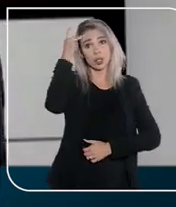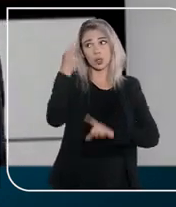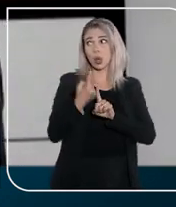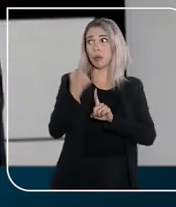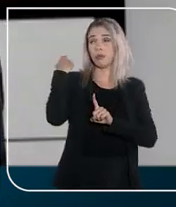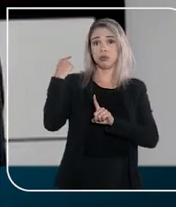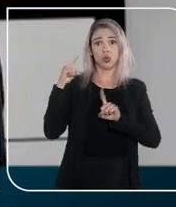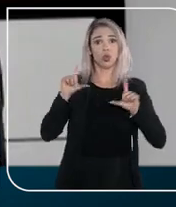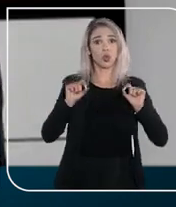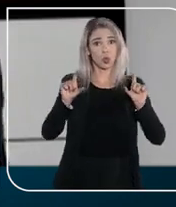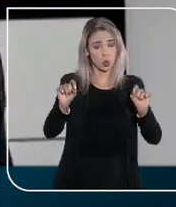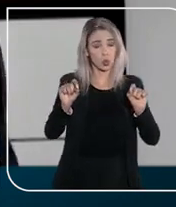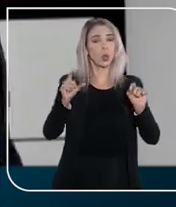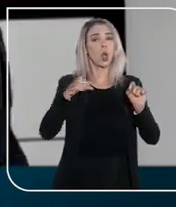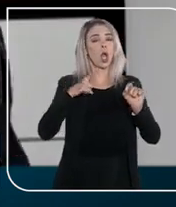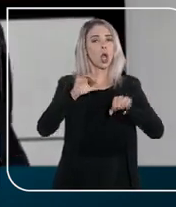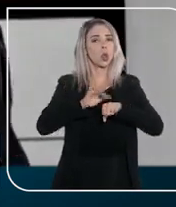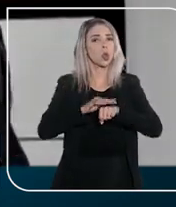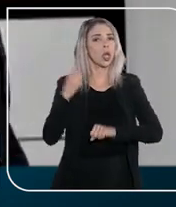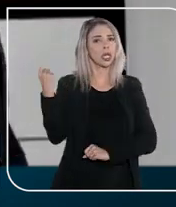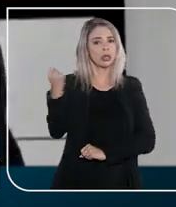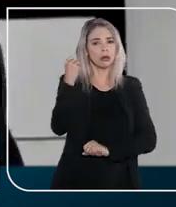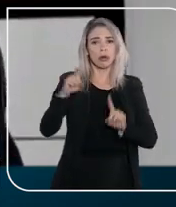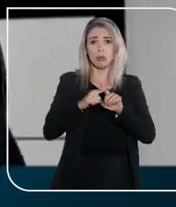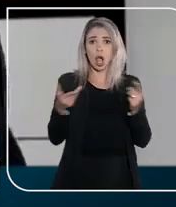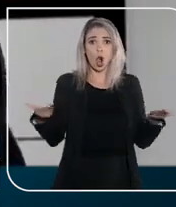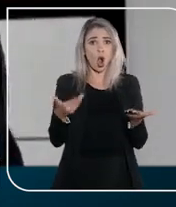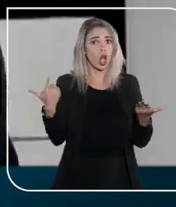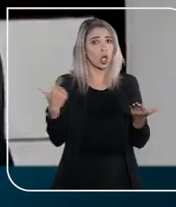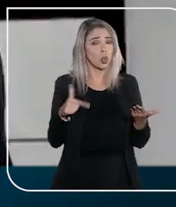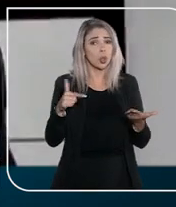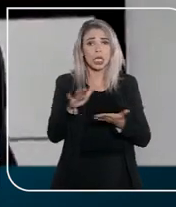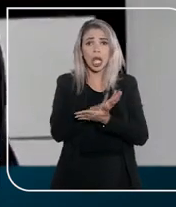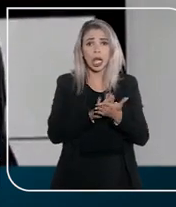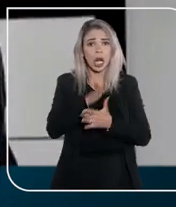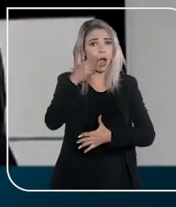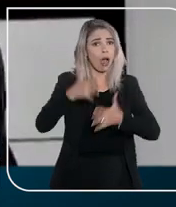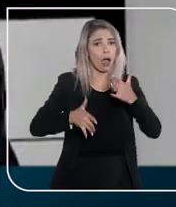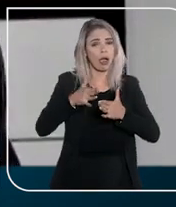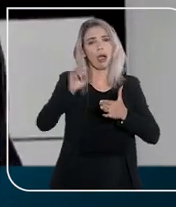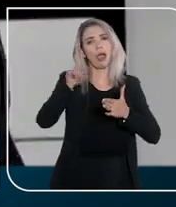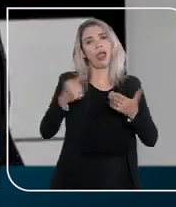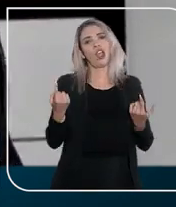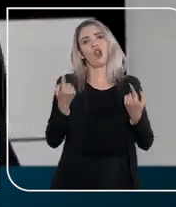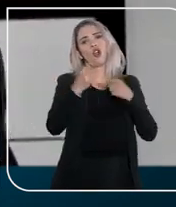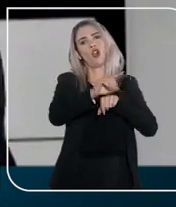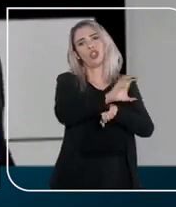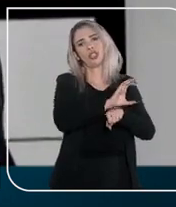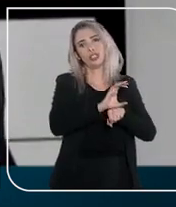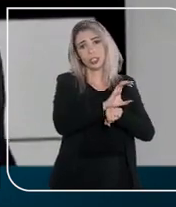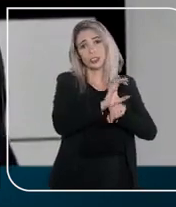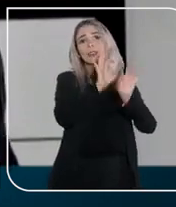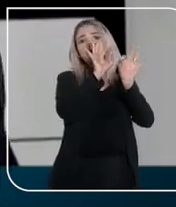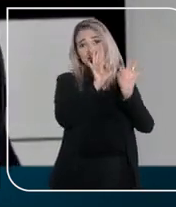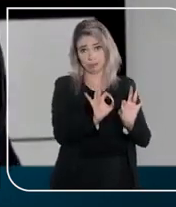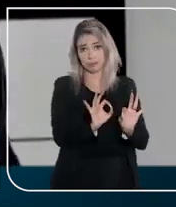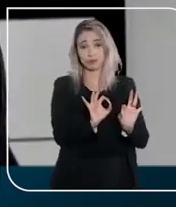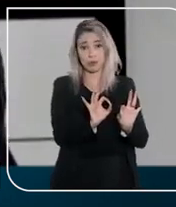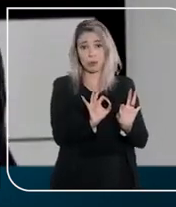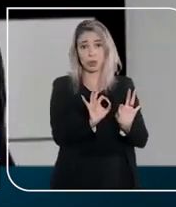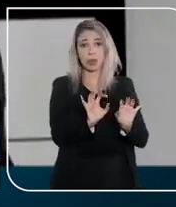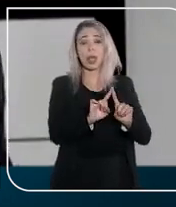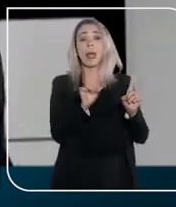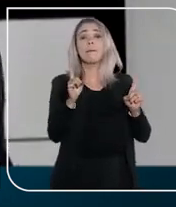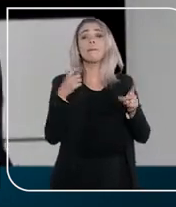doença grave, mas que hoje não encontra nenhum empecilho, é inconstitucional. Certo. Mas